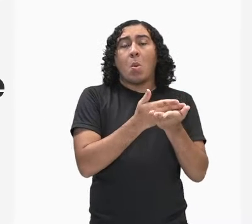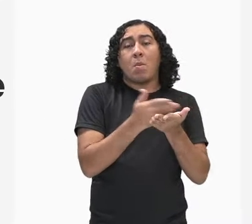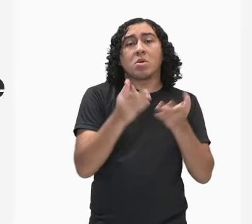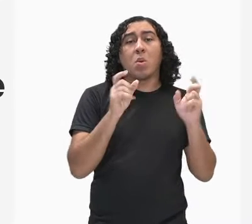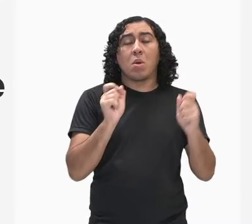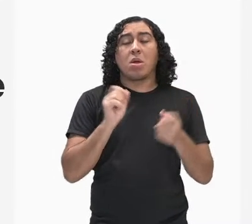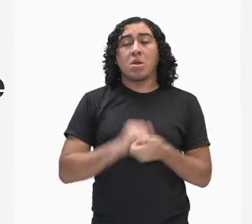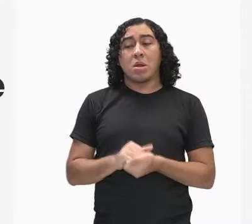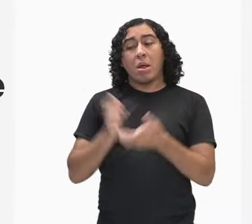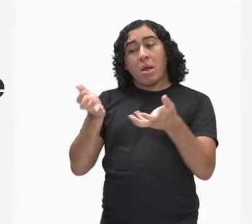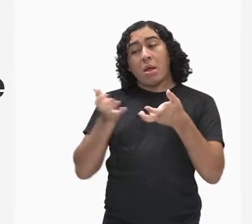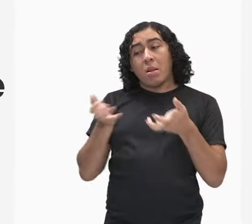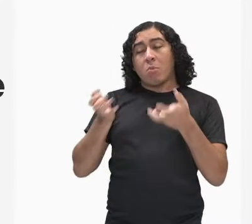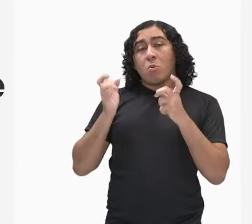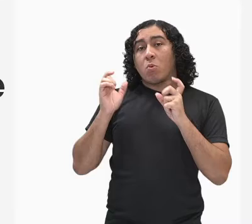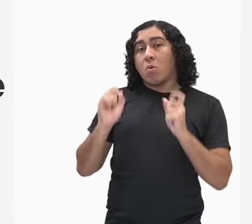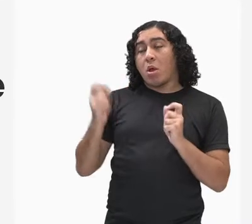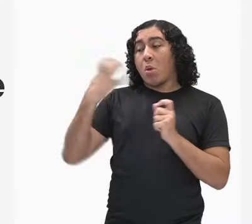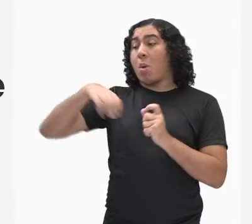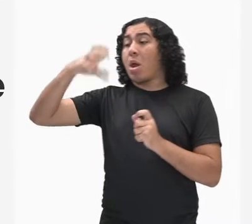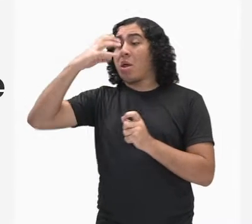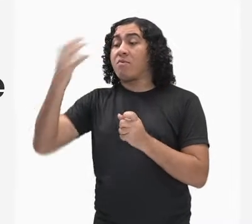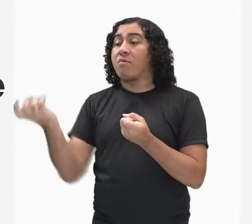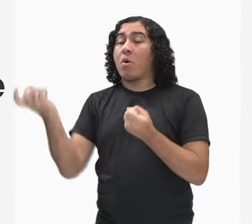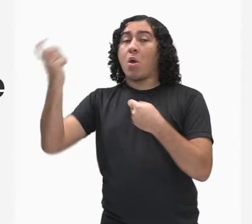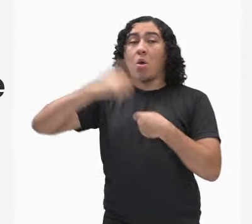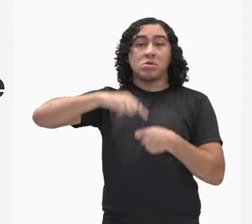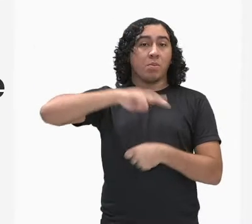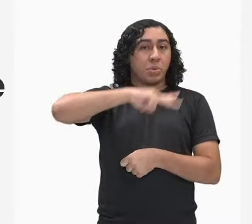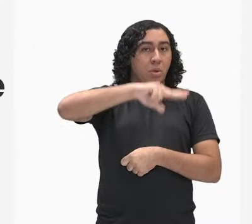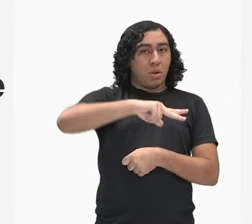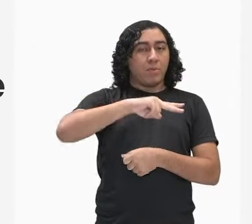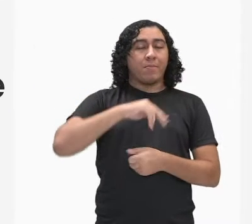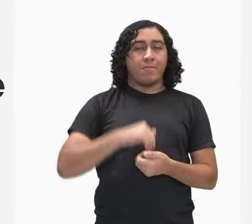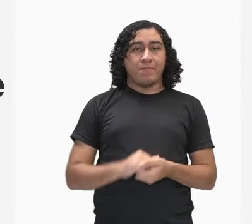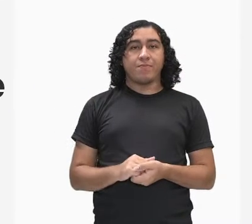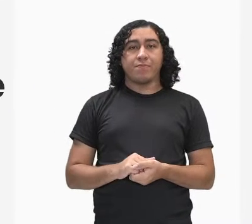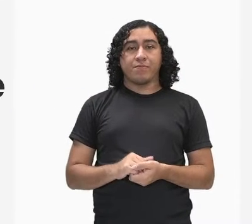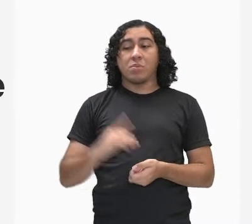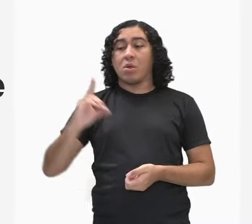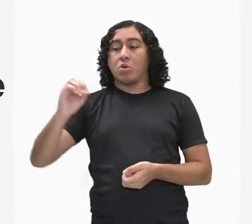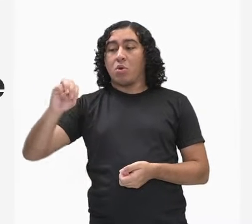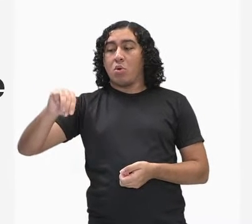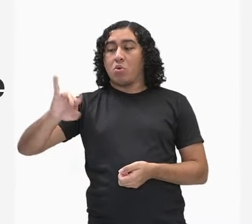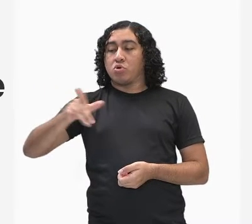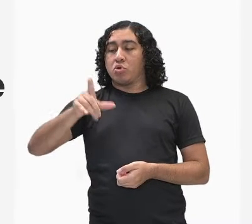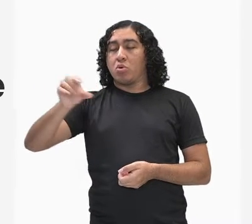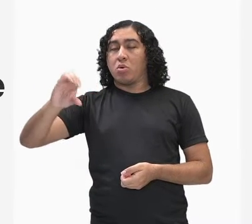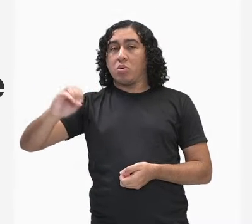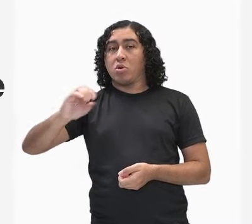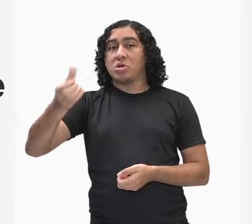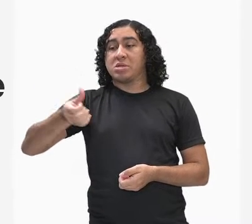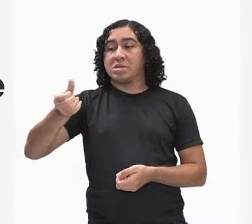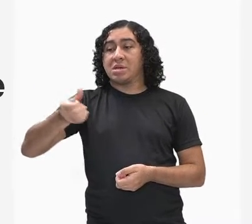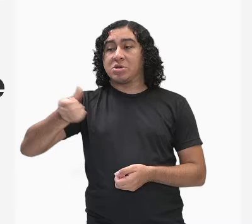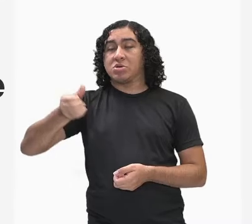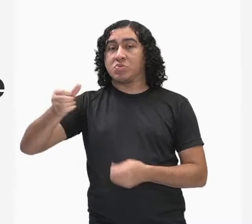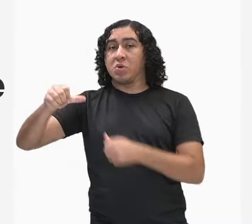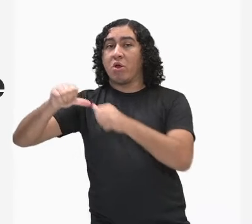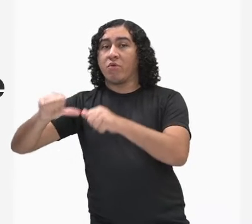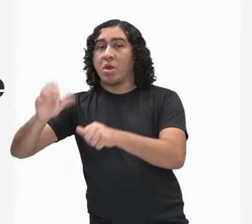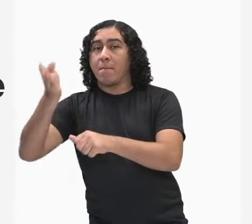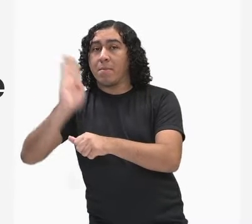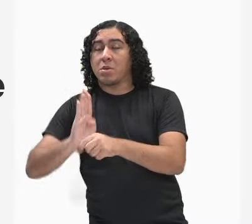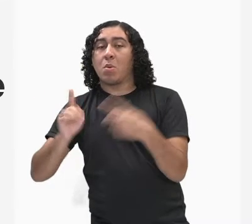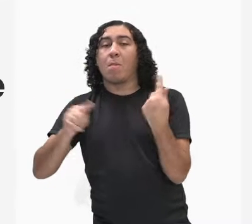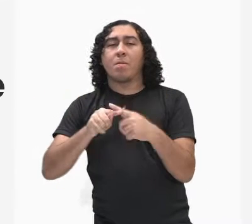seu rei de volta, Dom João de volta, né, o Dom João VI, porque eles achavam que o Brasil estava